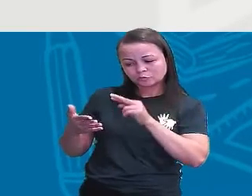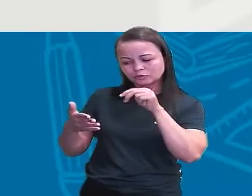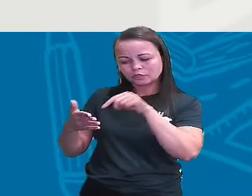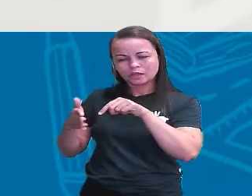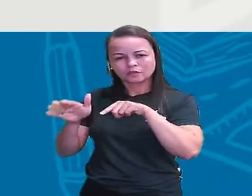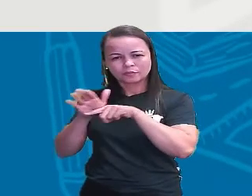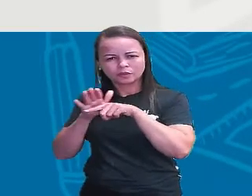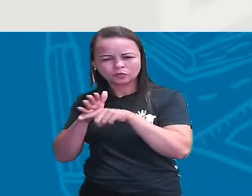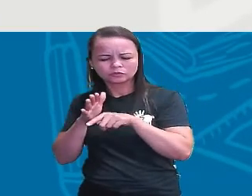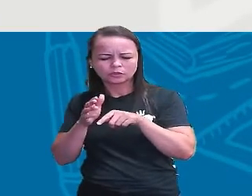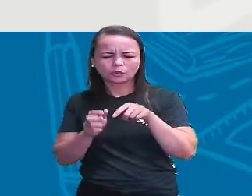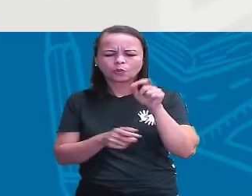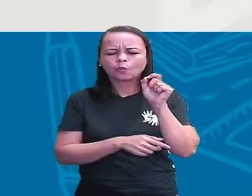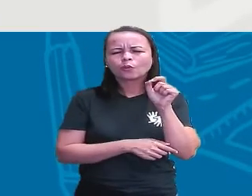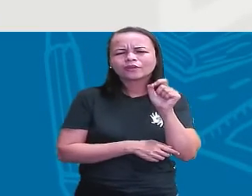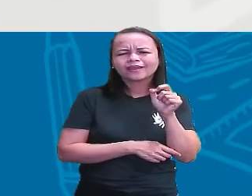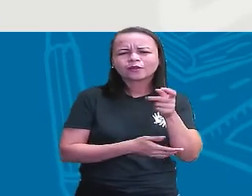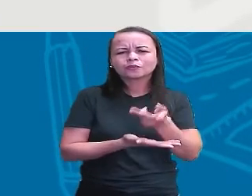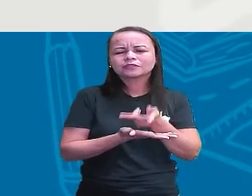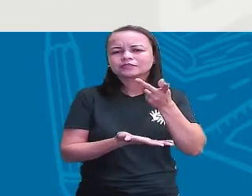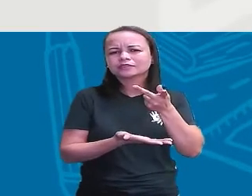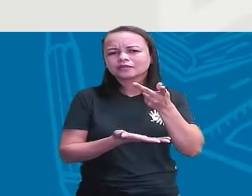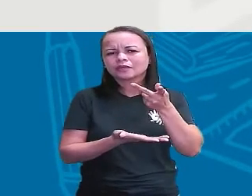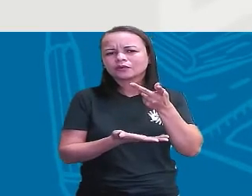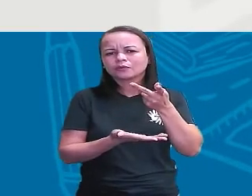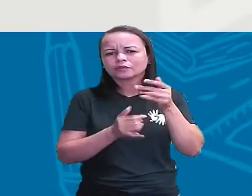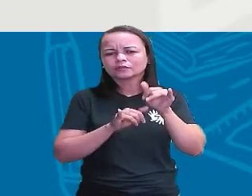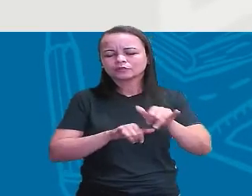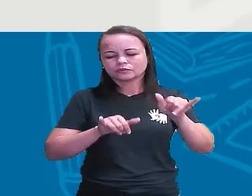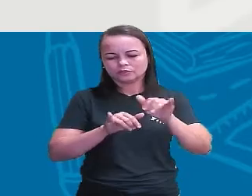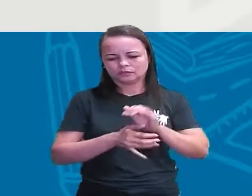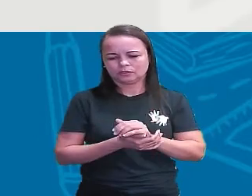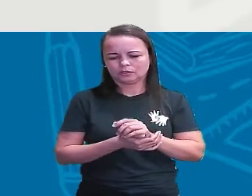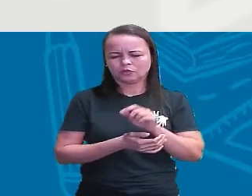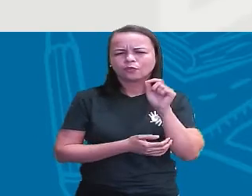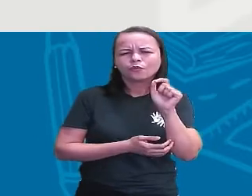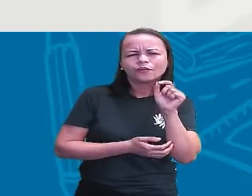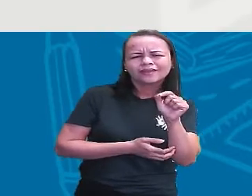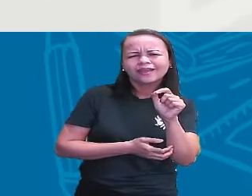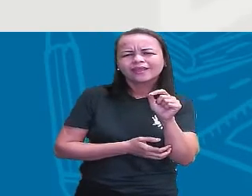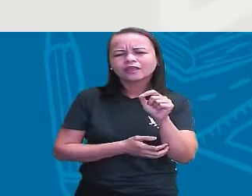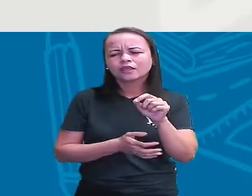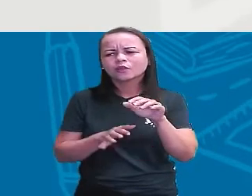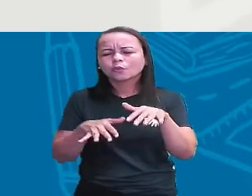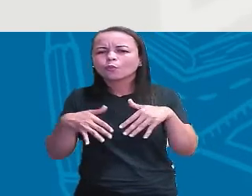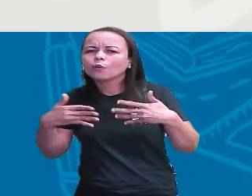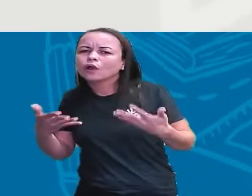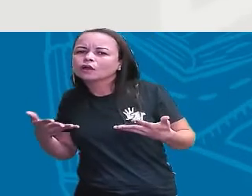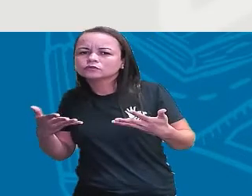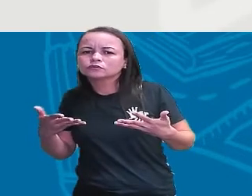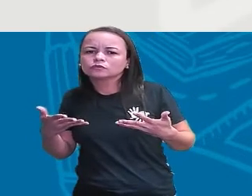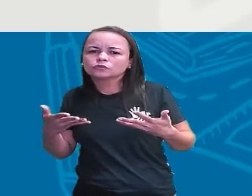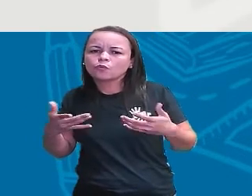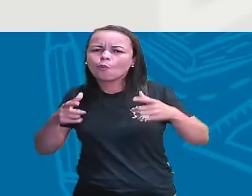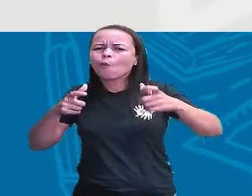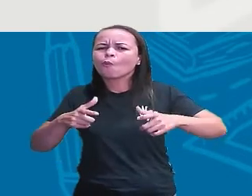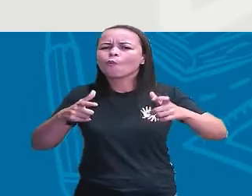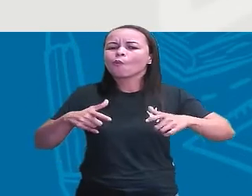foi que aconteceu que gerou essa notícia, né? Quem? Com quem foi? Quando?